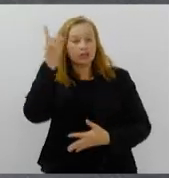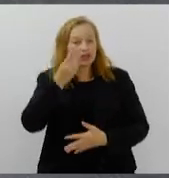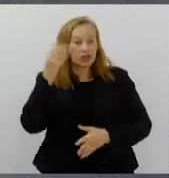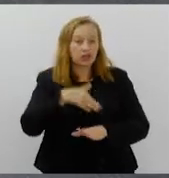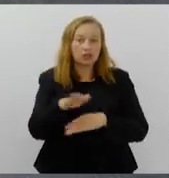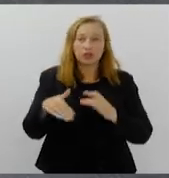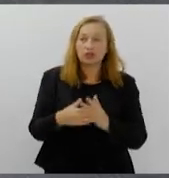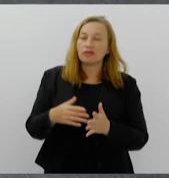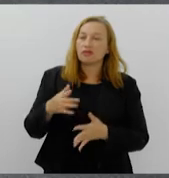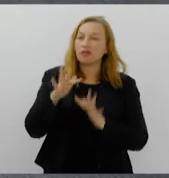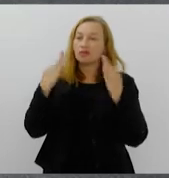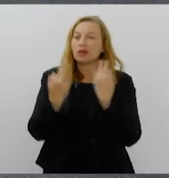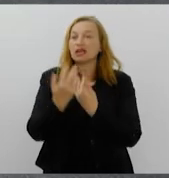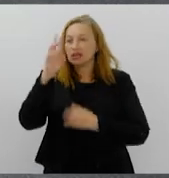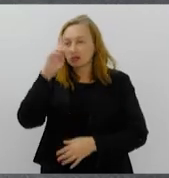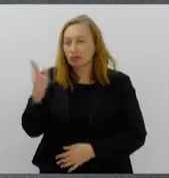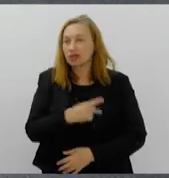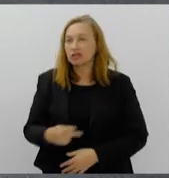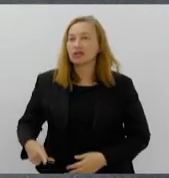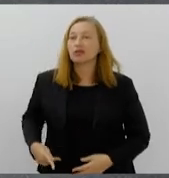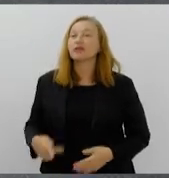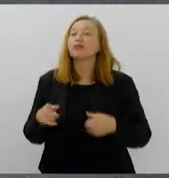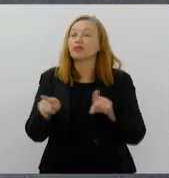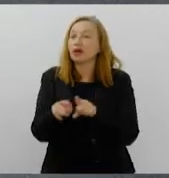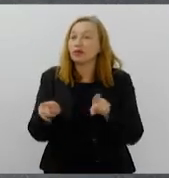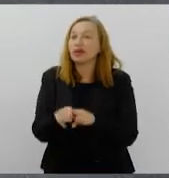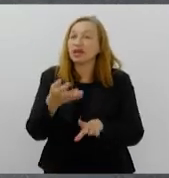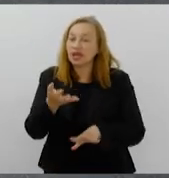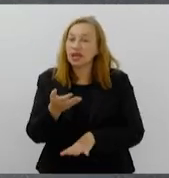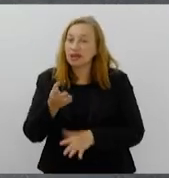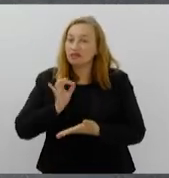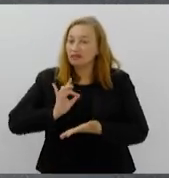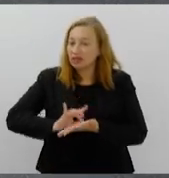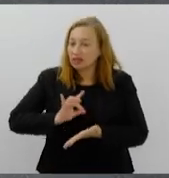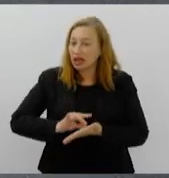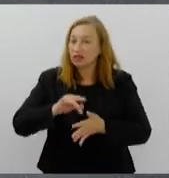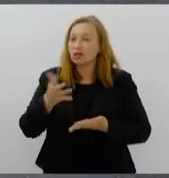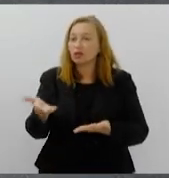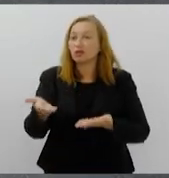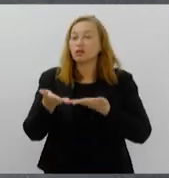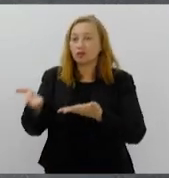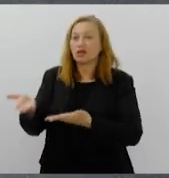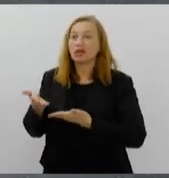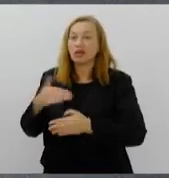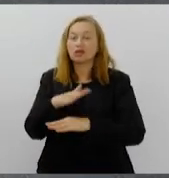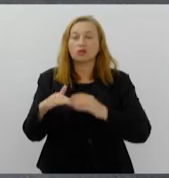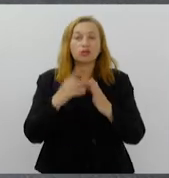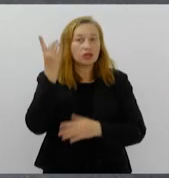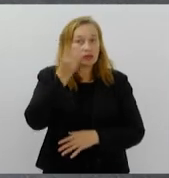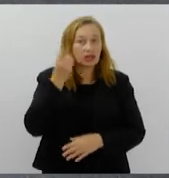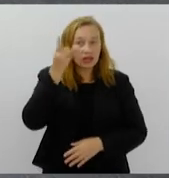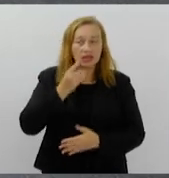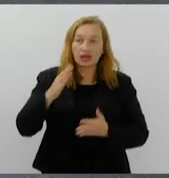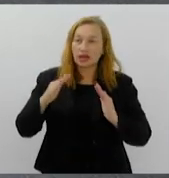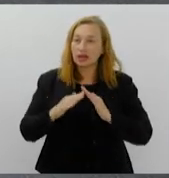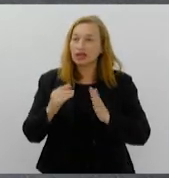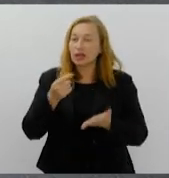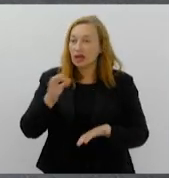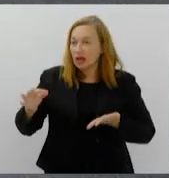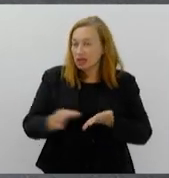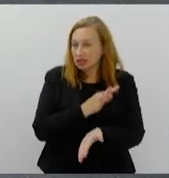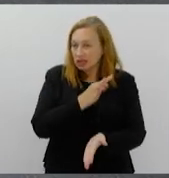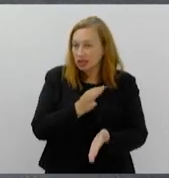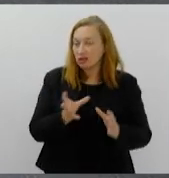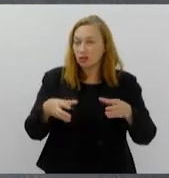família. E, presidente, eu também quero fazer, na verdade, um chamado a todos os deputados aqui da Casa para assinarem o pedido de